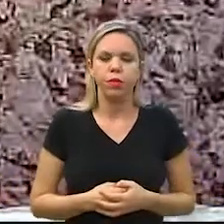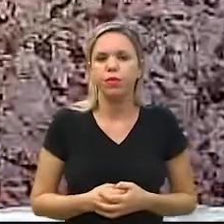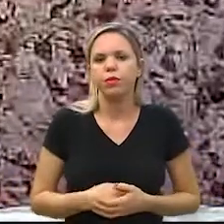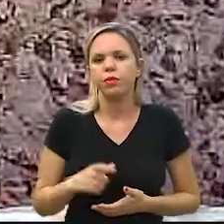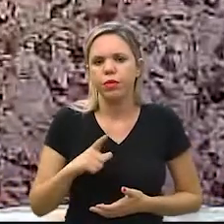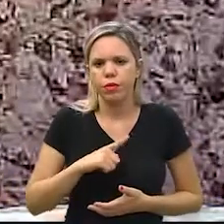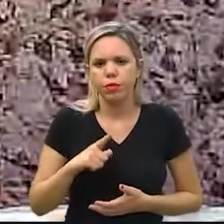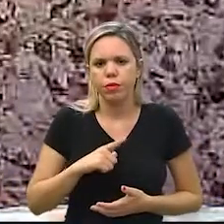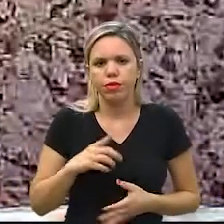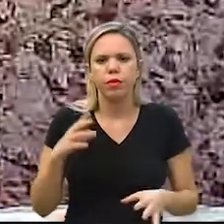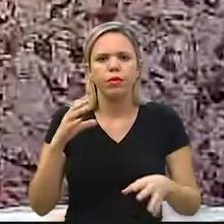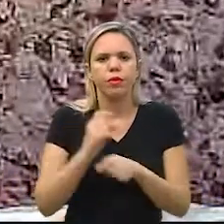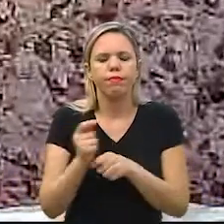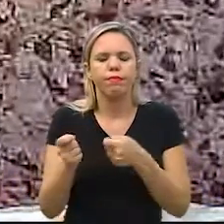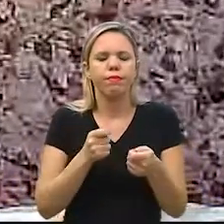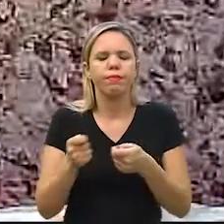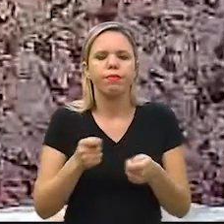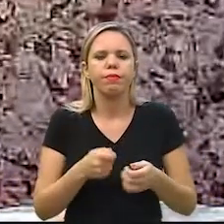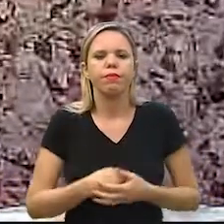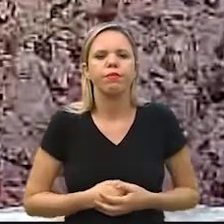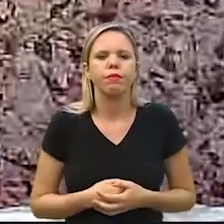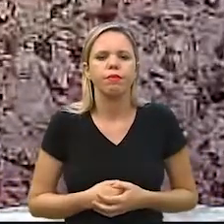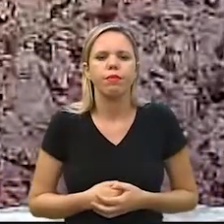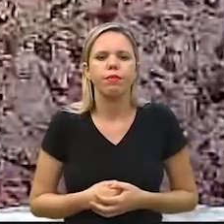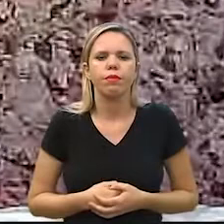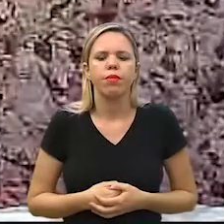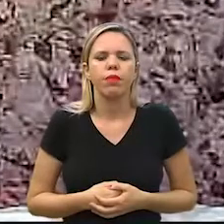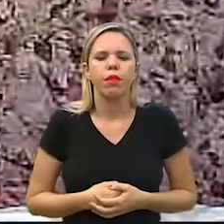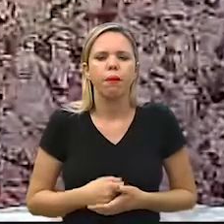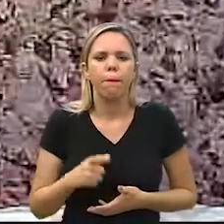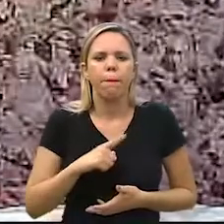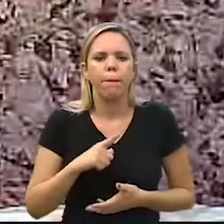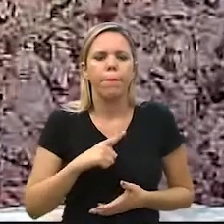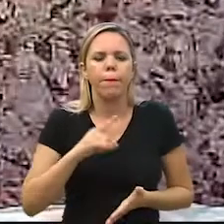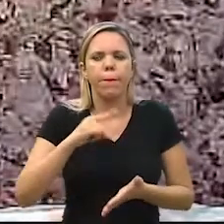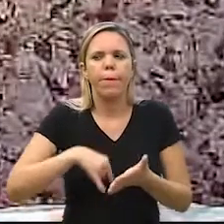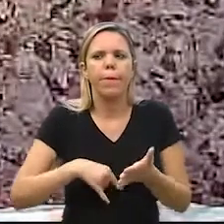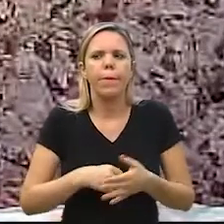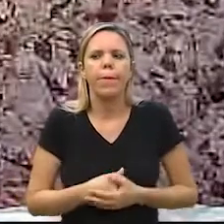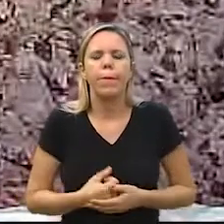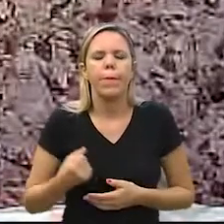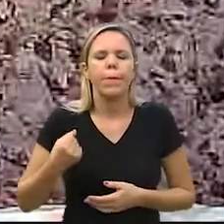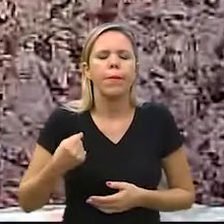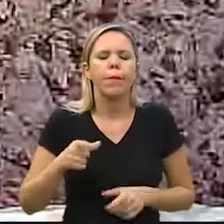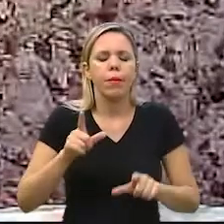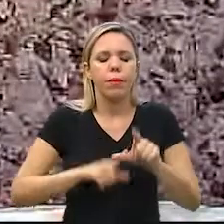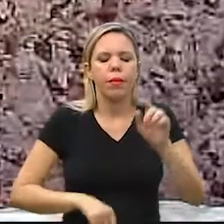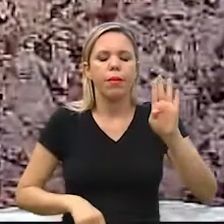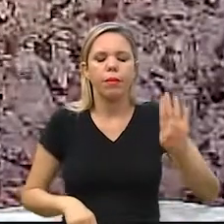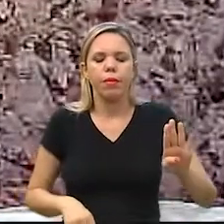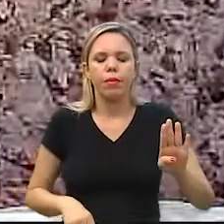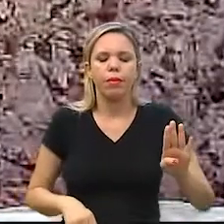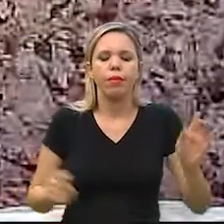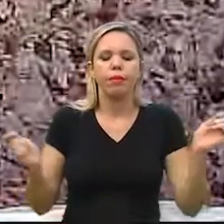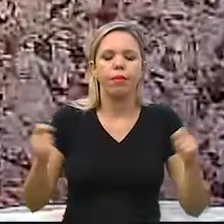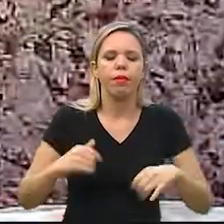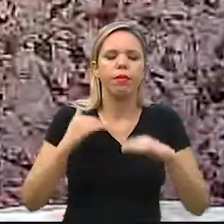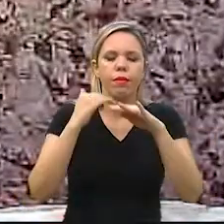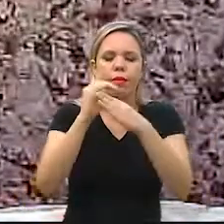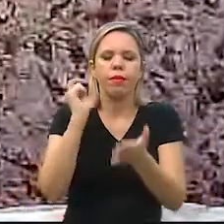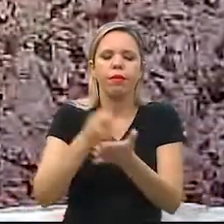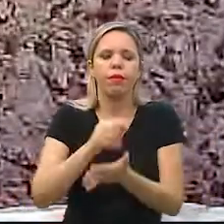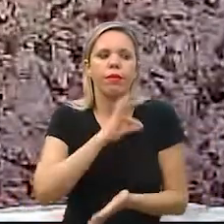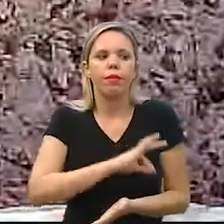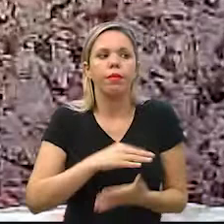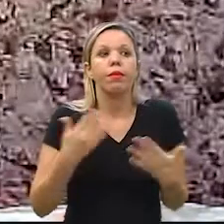ter as contas tão equilibradas a ponto de termos a nota B na capacidade de